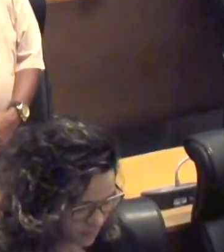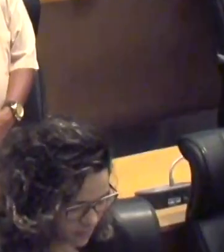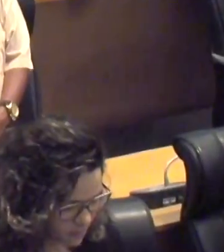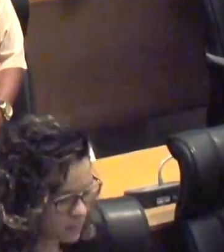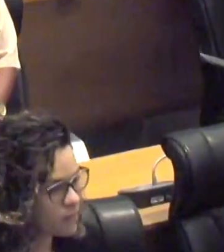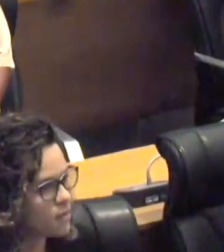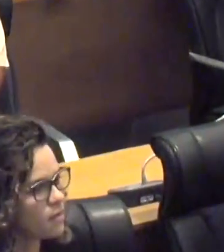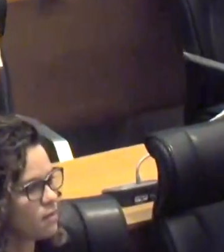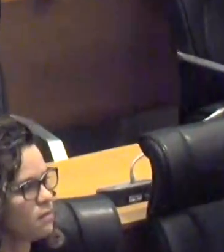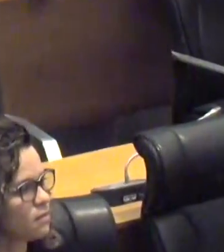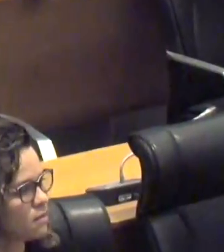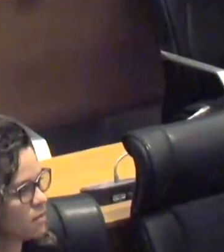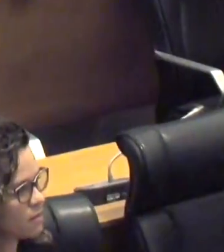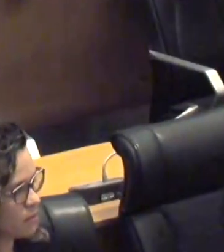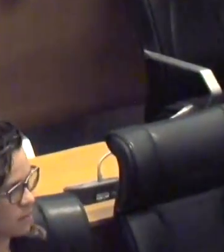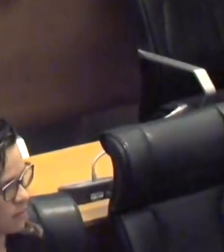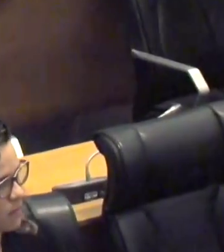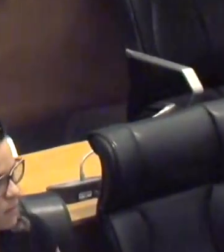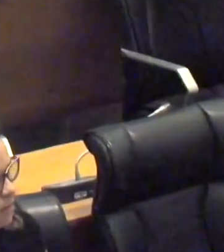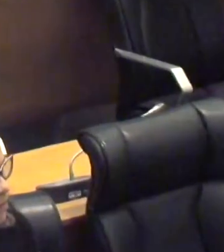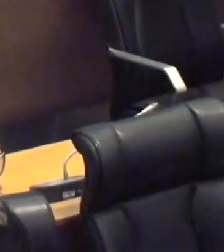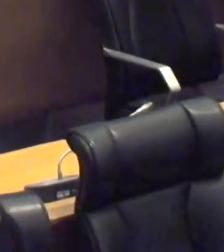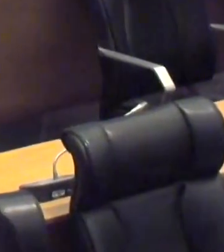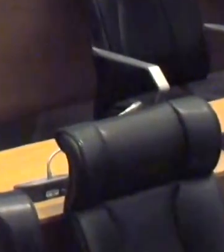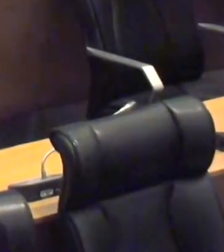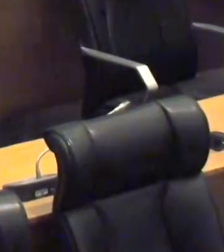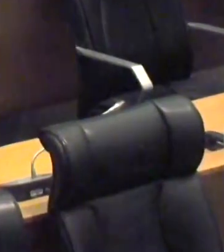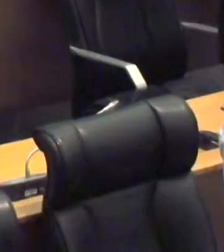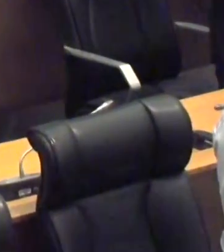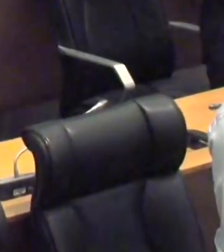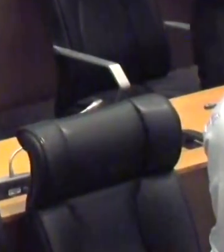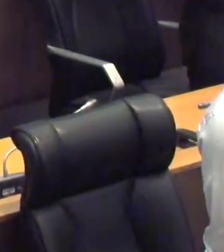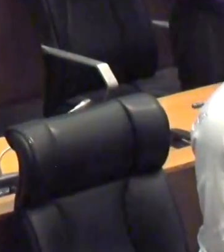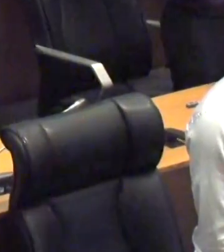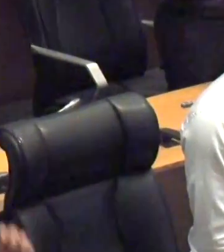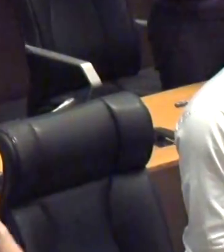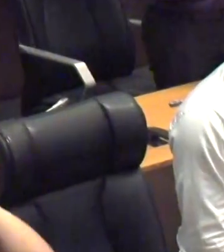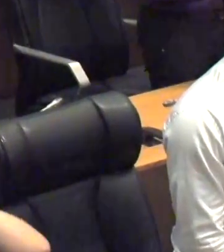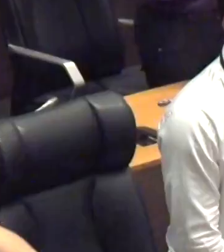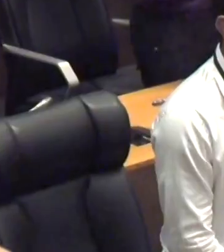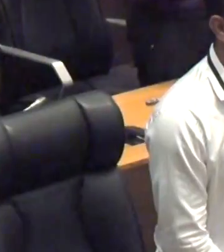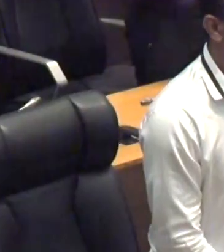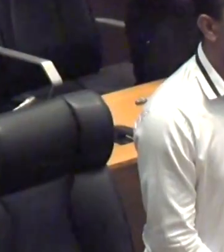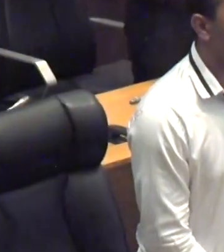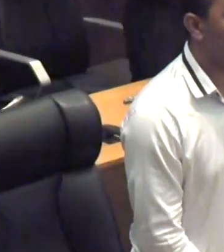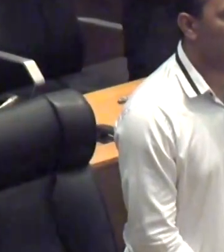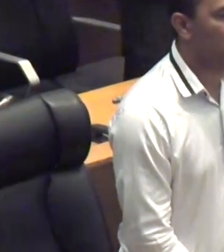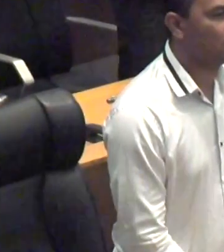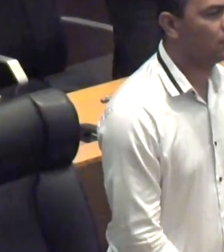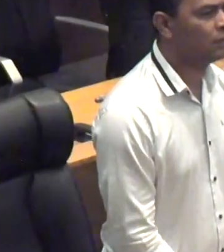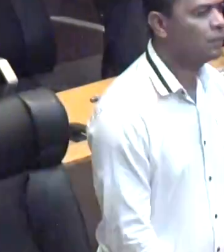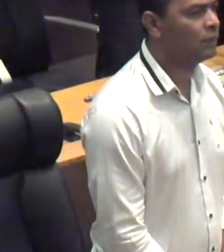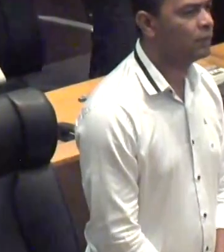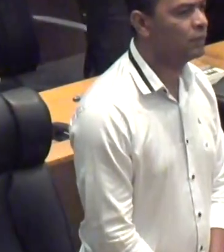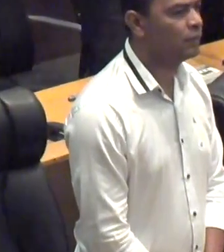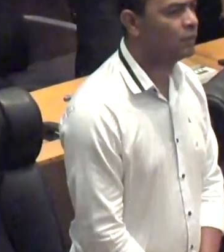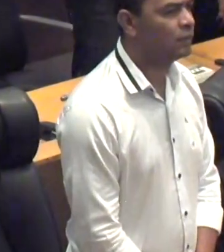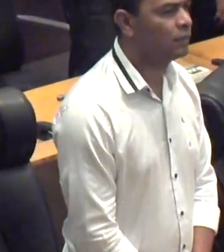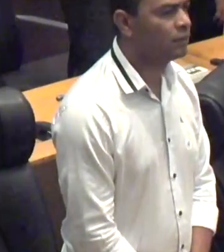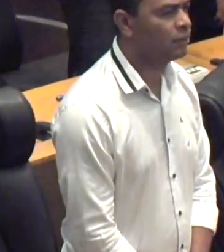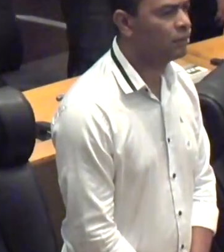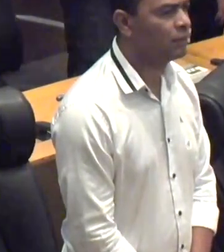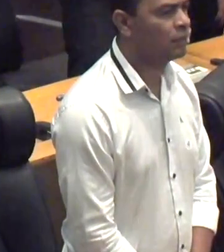sangue mais perdão, é fermentar na humanidade o amor fraterno.